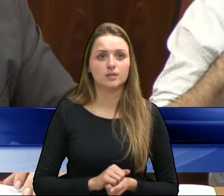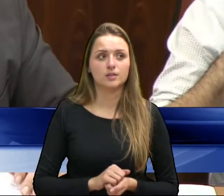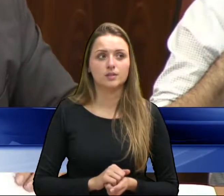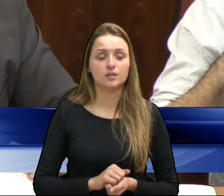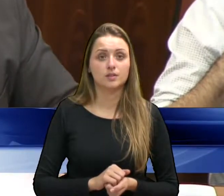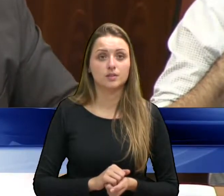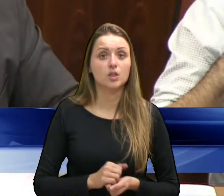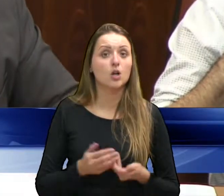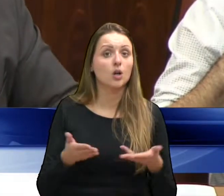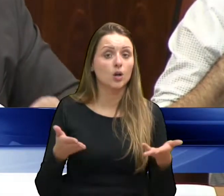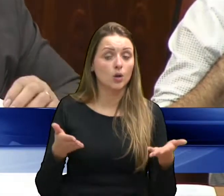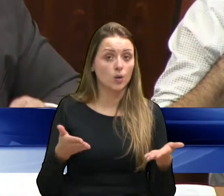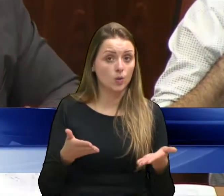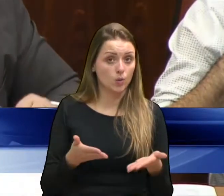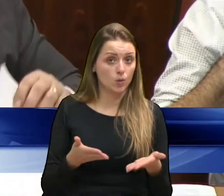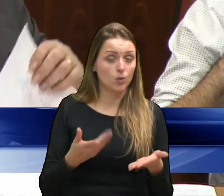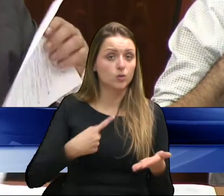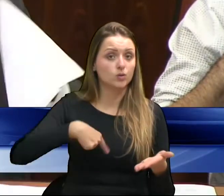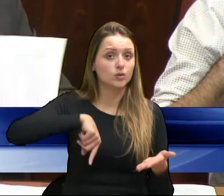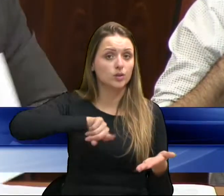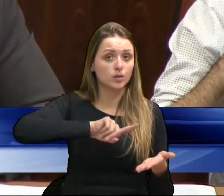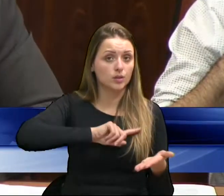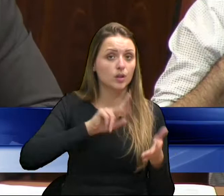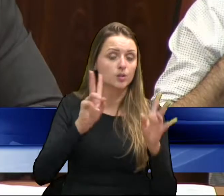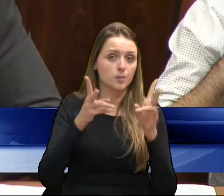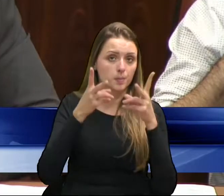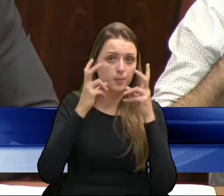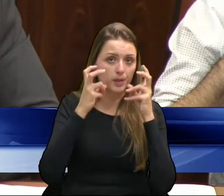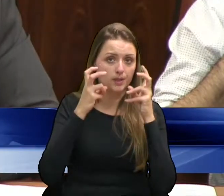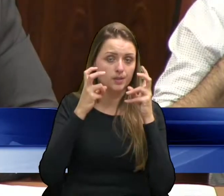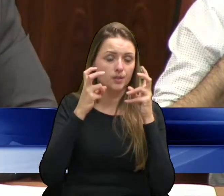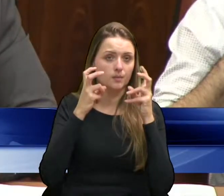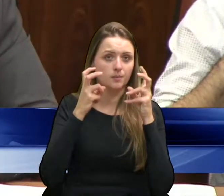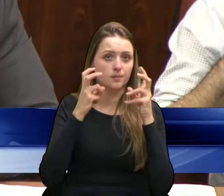Hoje em dia, nós verificamos uma